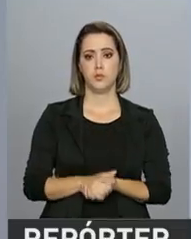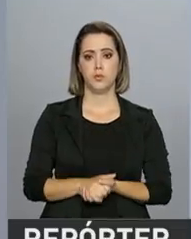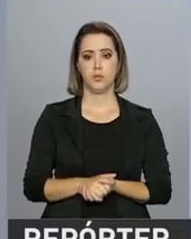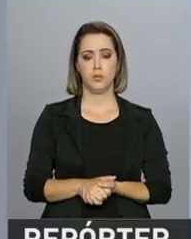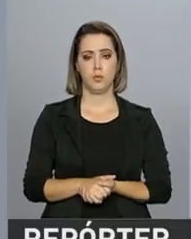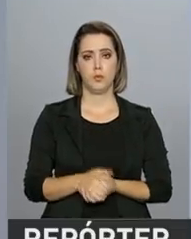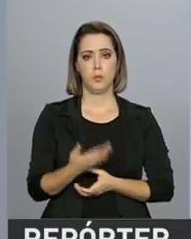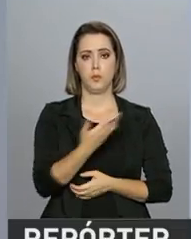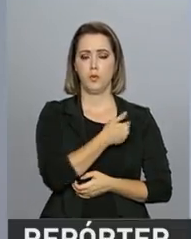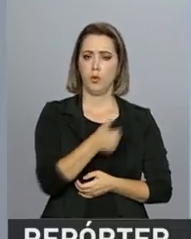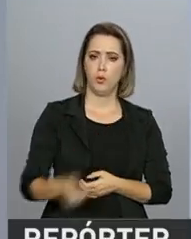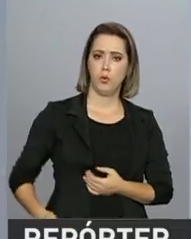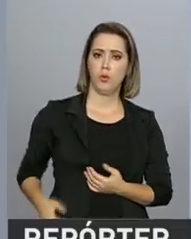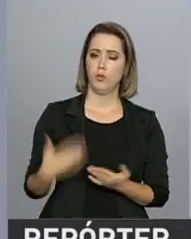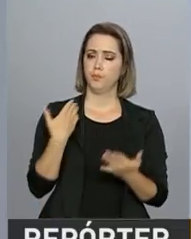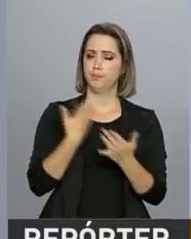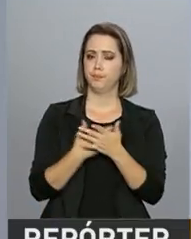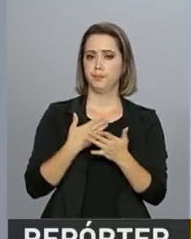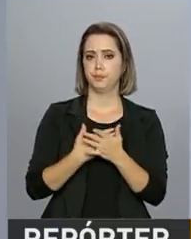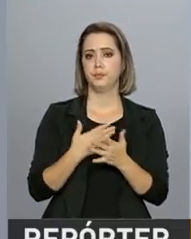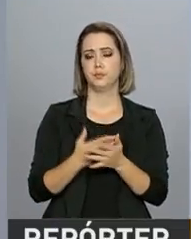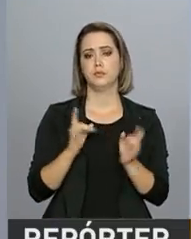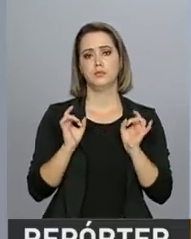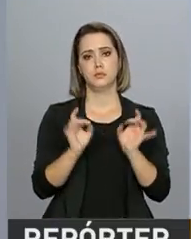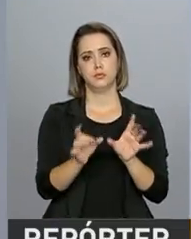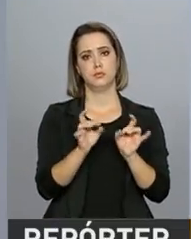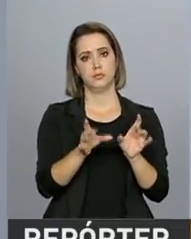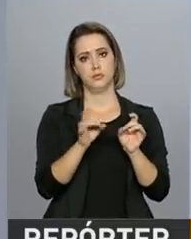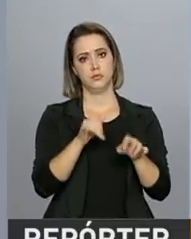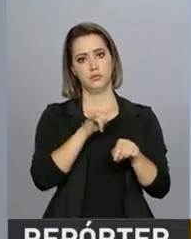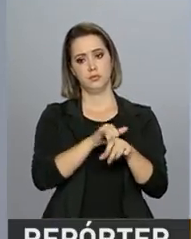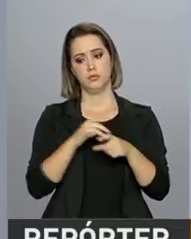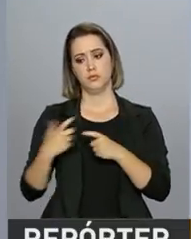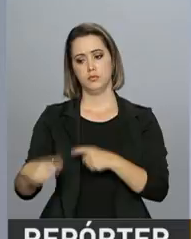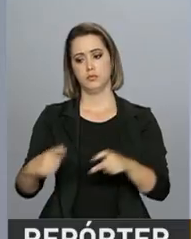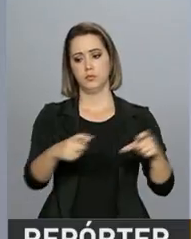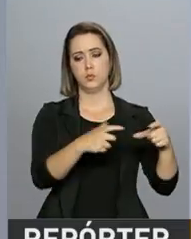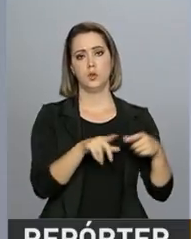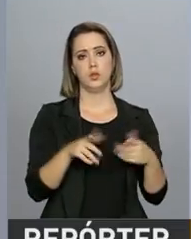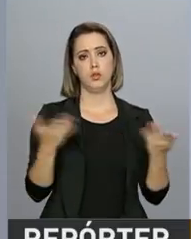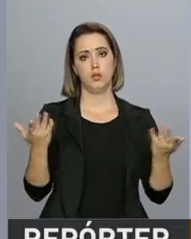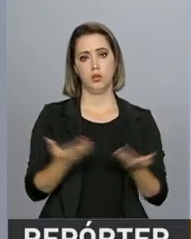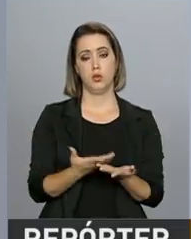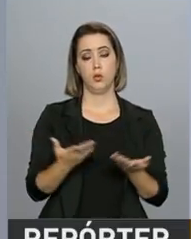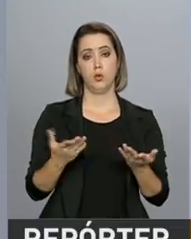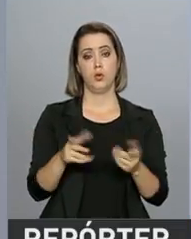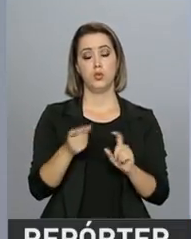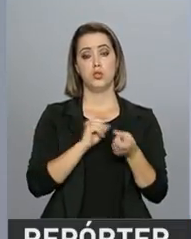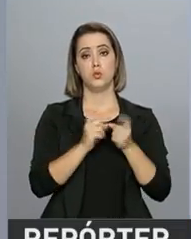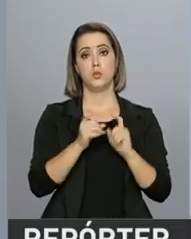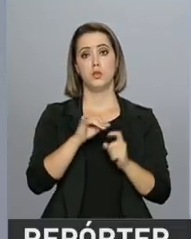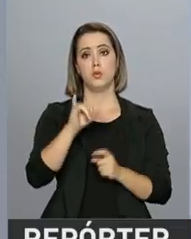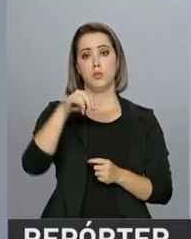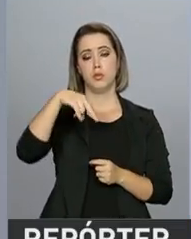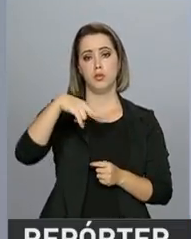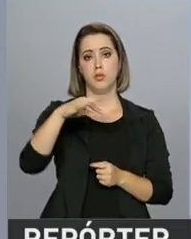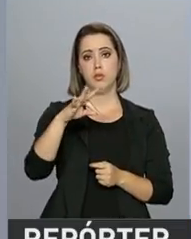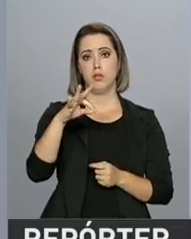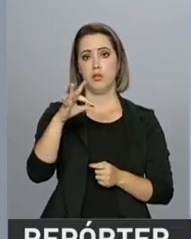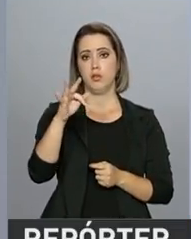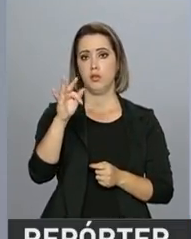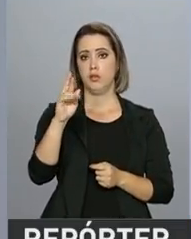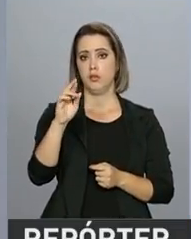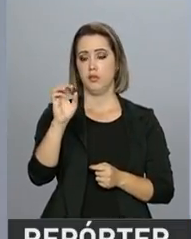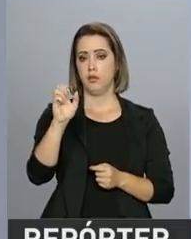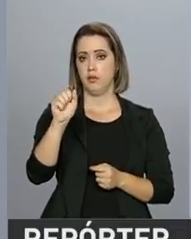famílias aqui no Brasil. O governo estuda conceder à iniciativa privada terminais controlados pela Infraero. O ministro do Planejamento,